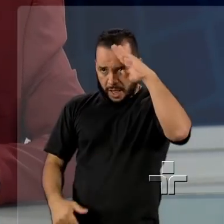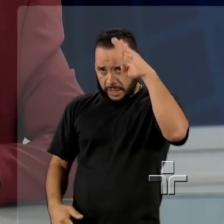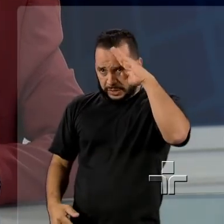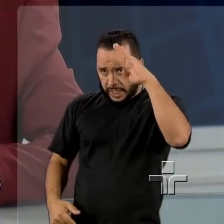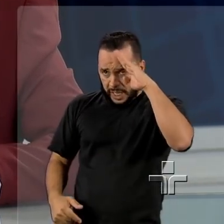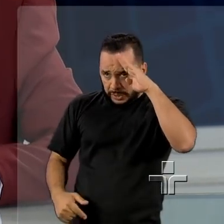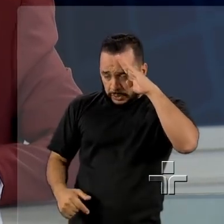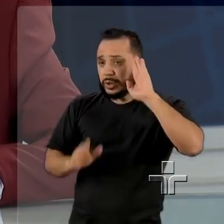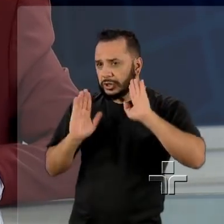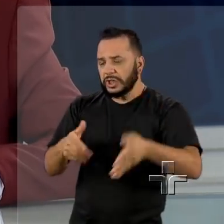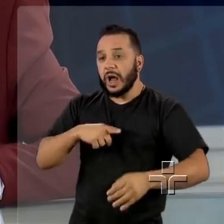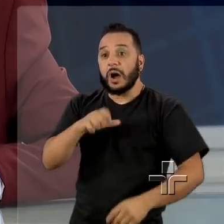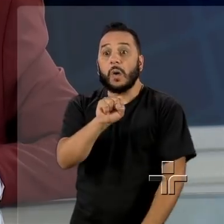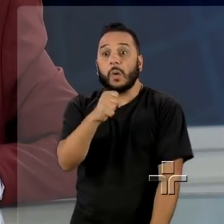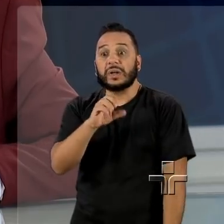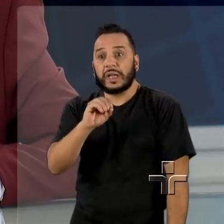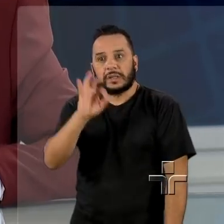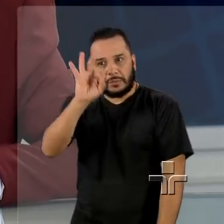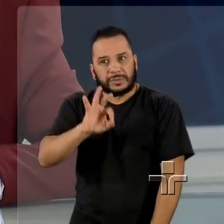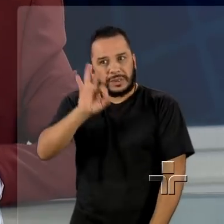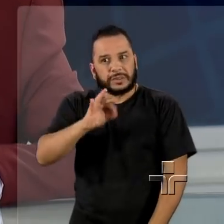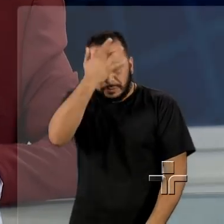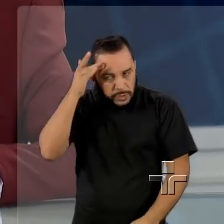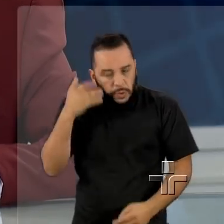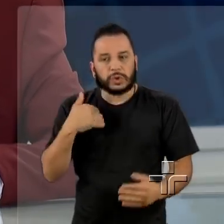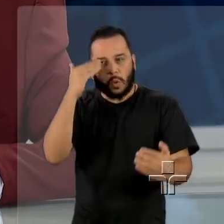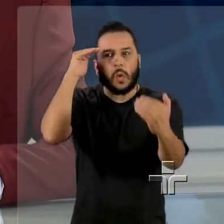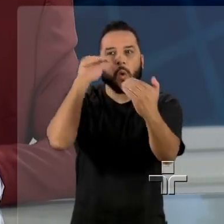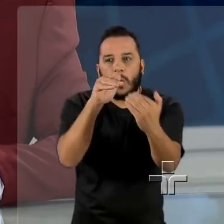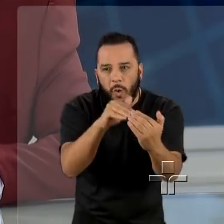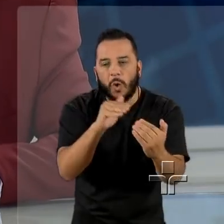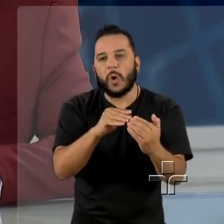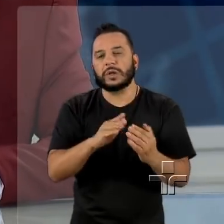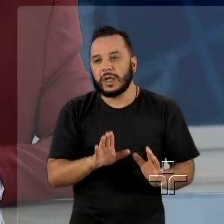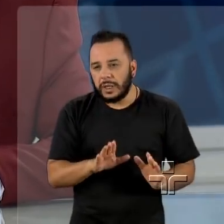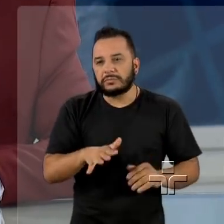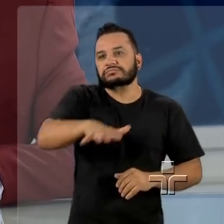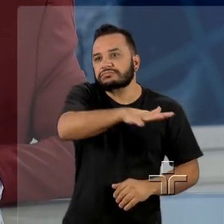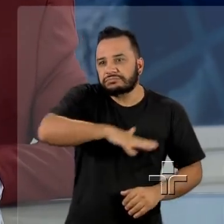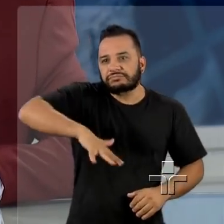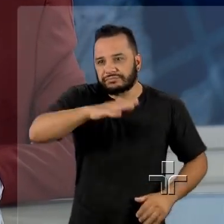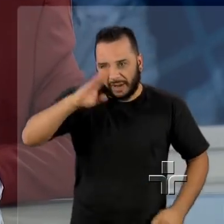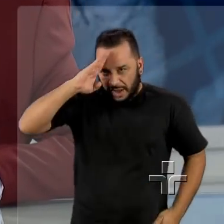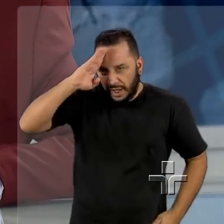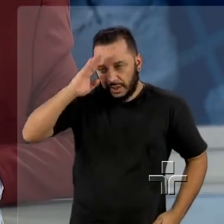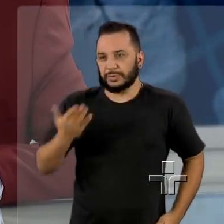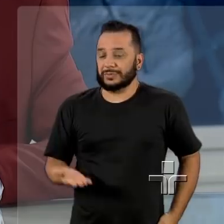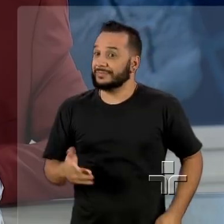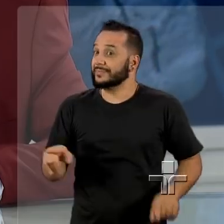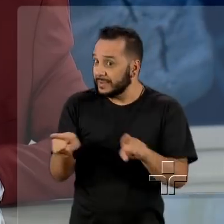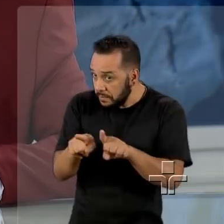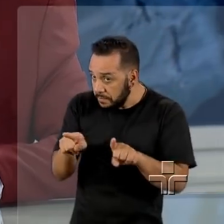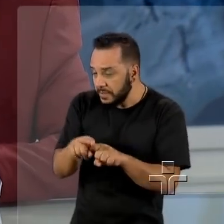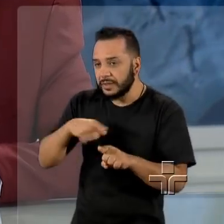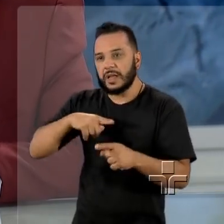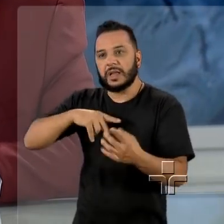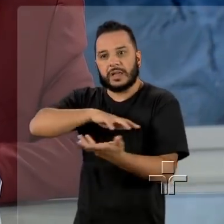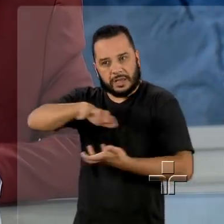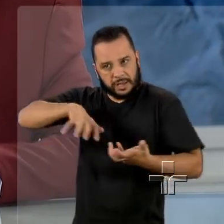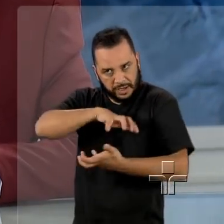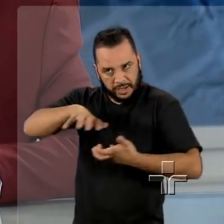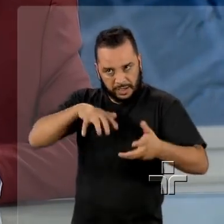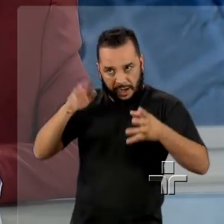que... eu entendo que o fato da gente ter dito ditadura algumas décadas atrás pode deixar algumas